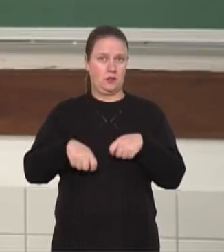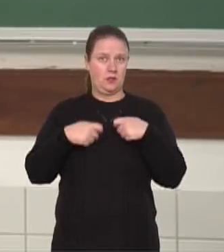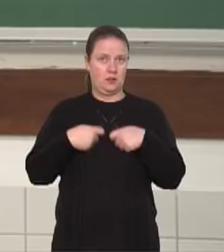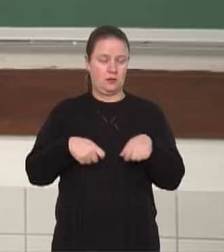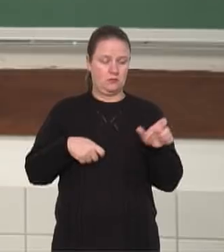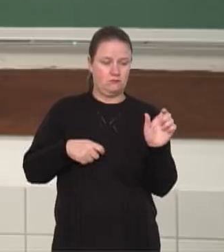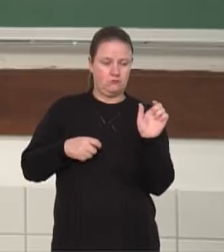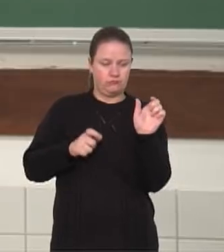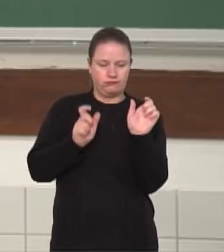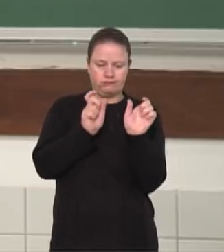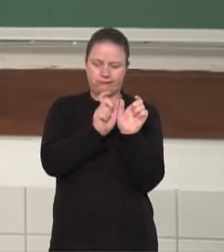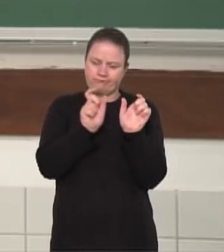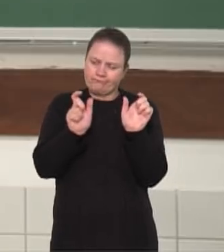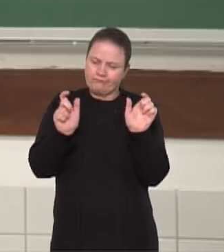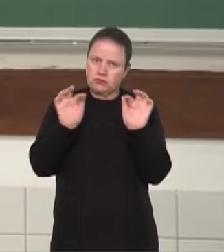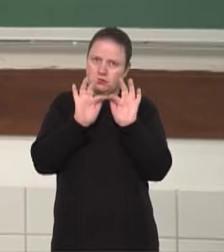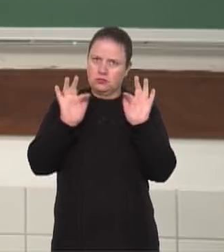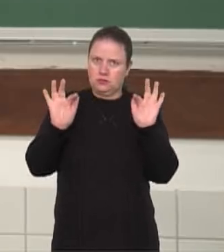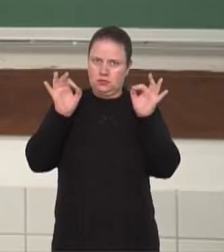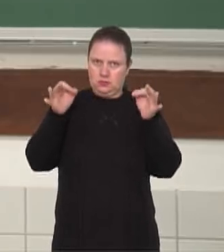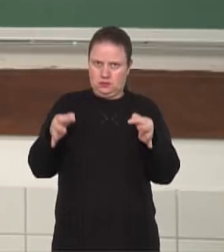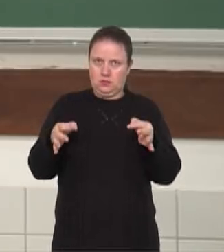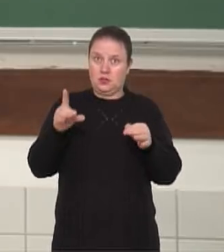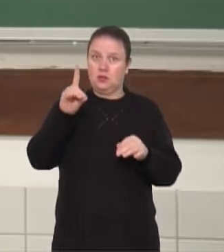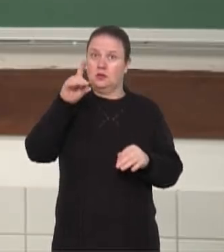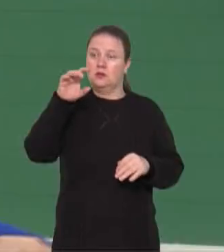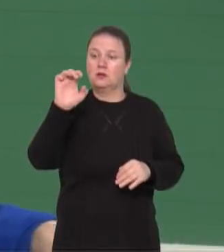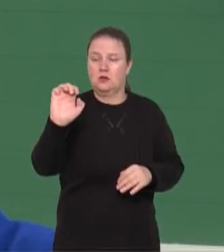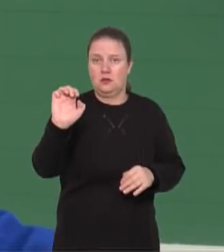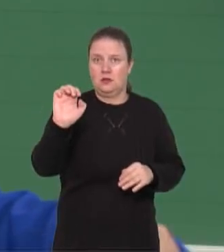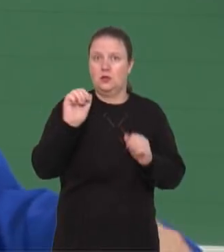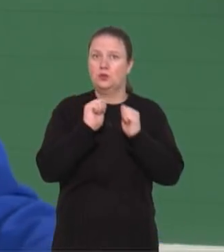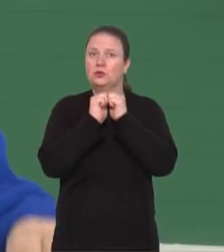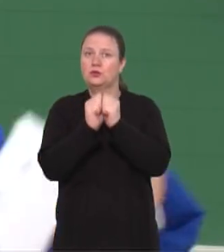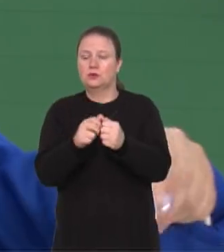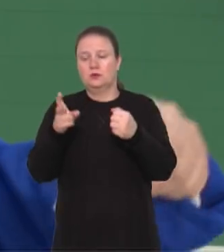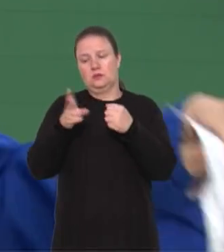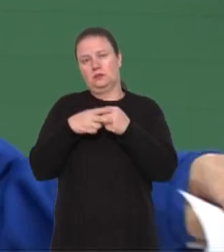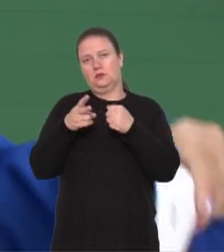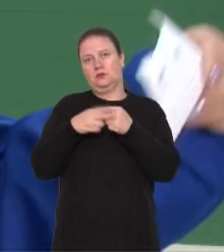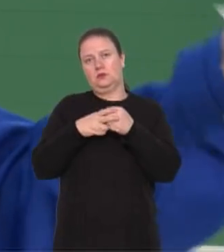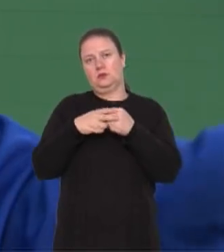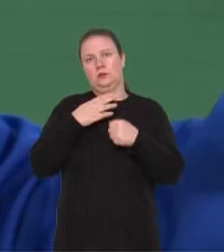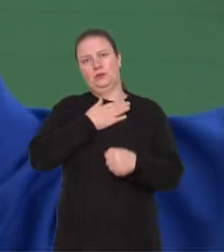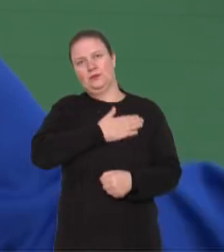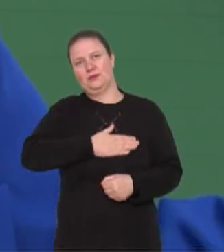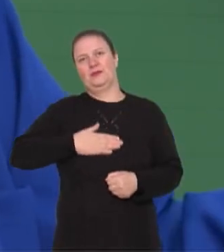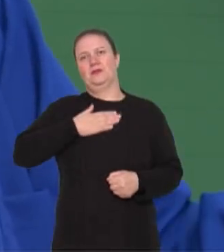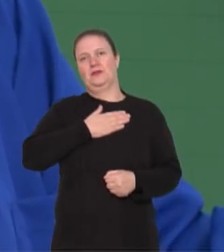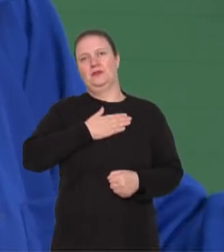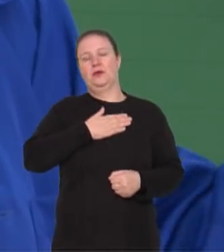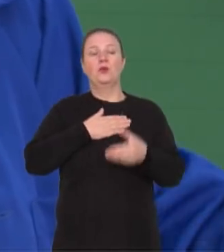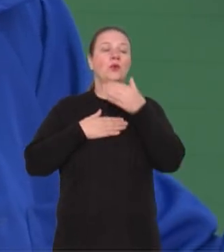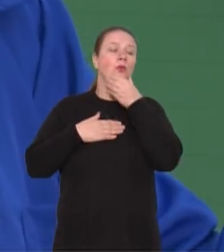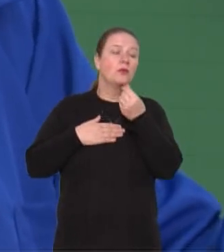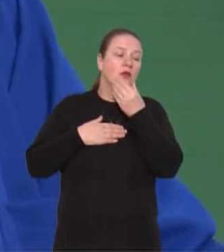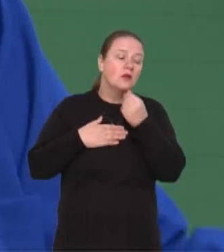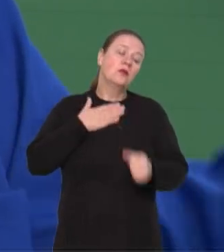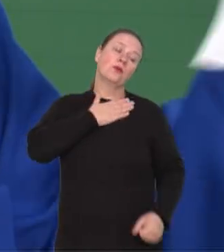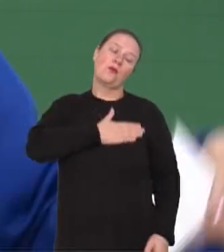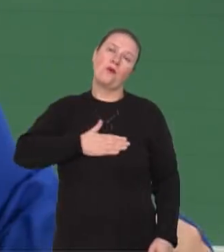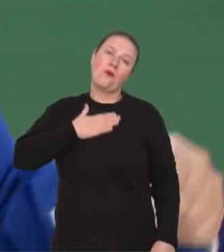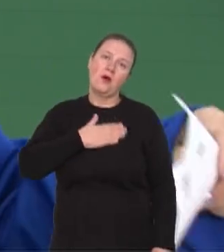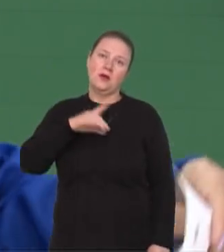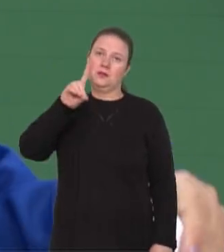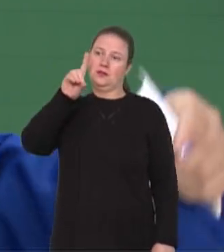tem que ter a preposição de, junto com o verbo gostar. Então, o João gosta de maçã. Se precisa da preposição,